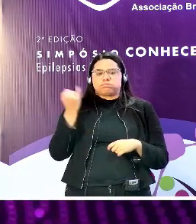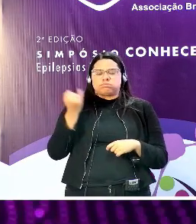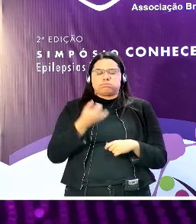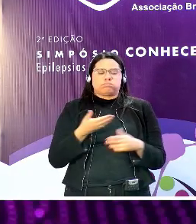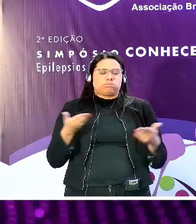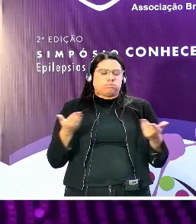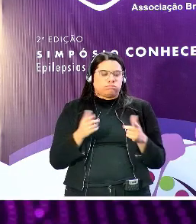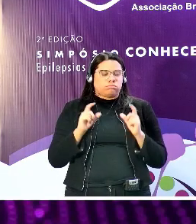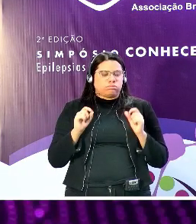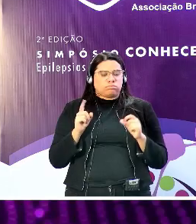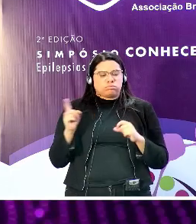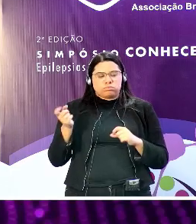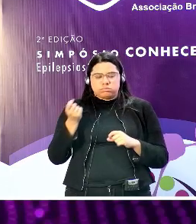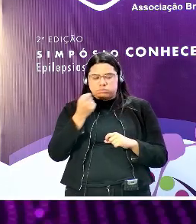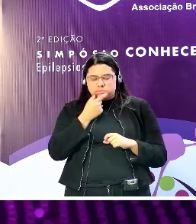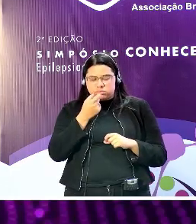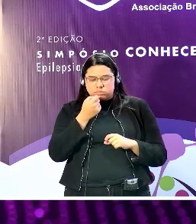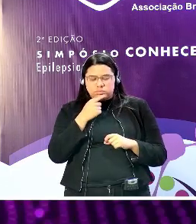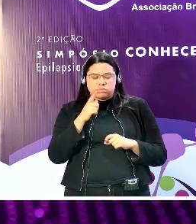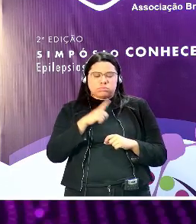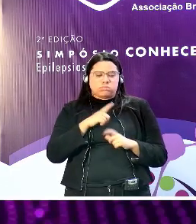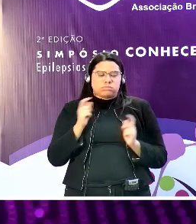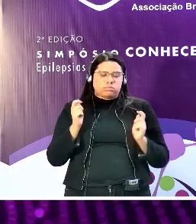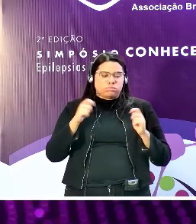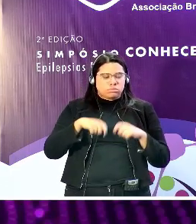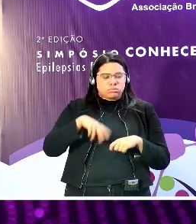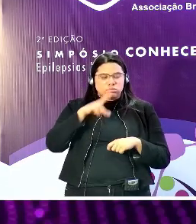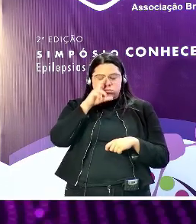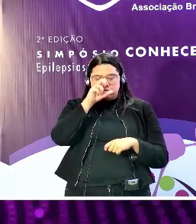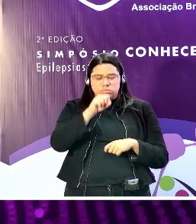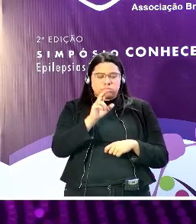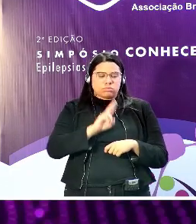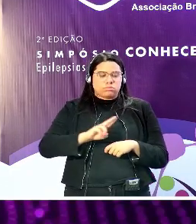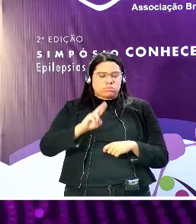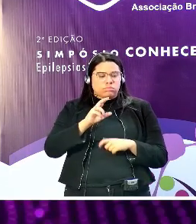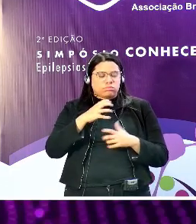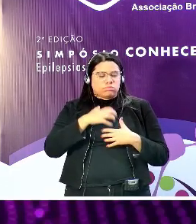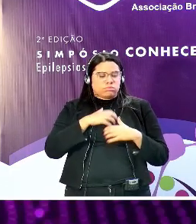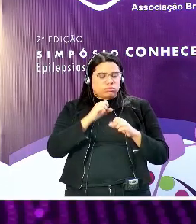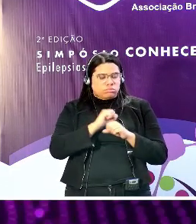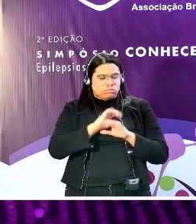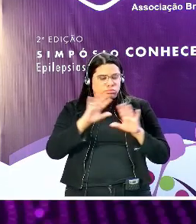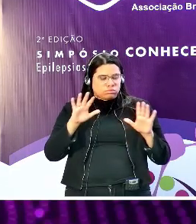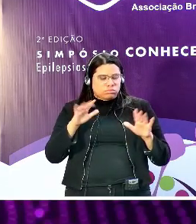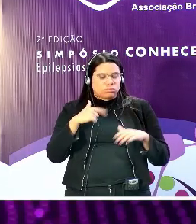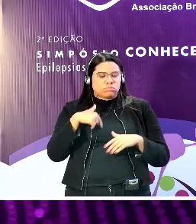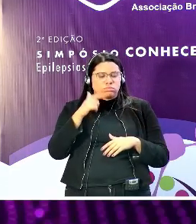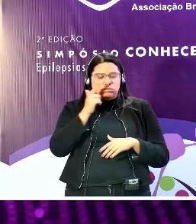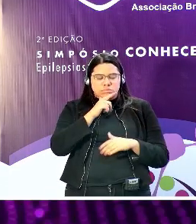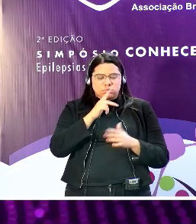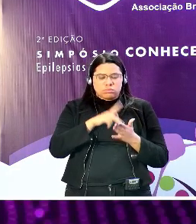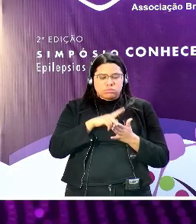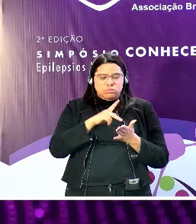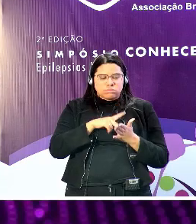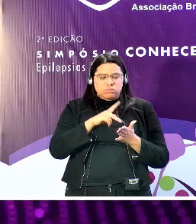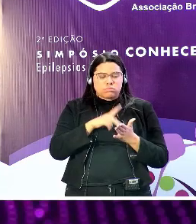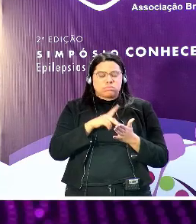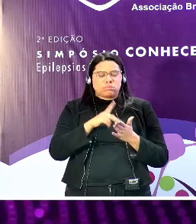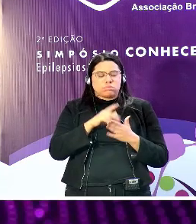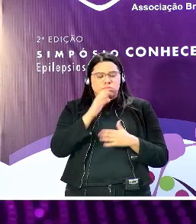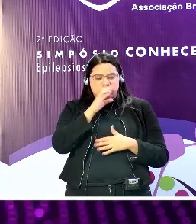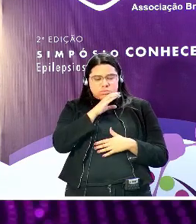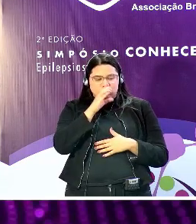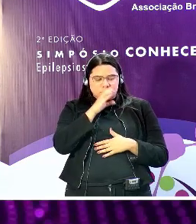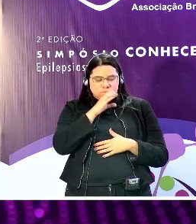Agora, esse medicamento tem o potencial para ser utilizado de forma ampla. A gente consegue de forma mais rápida,